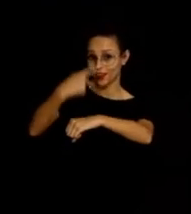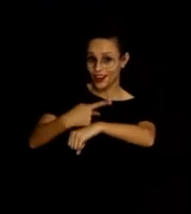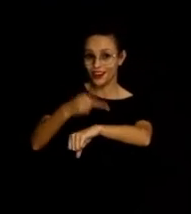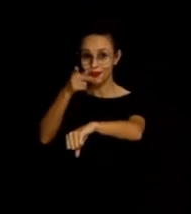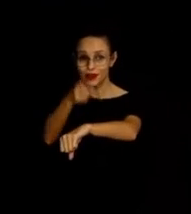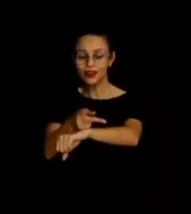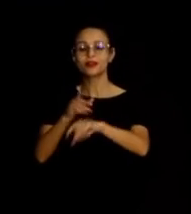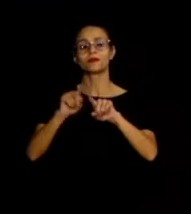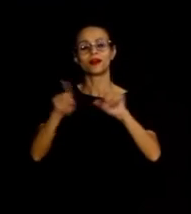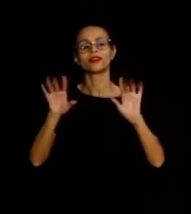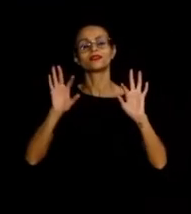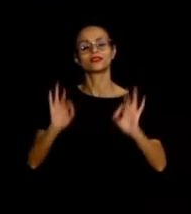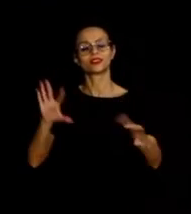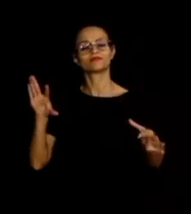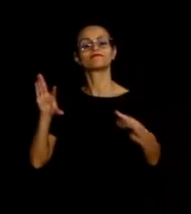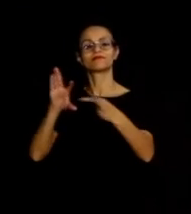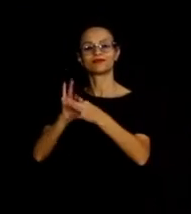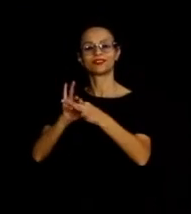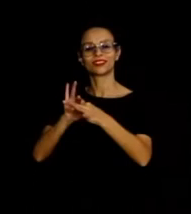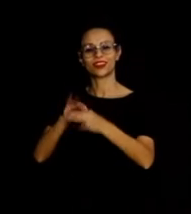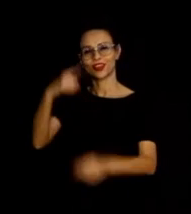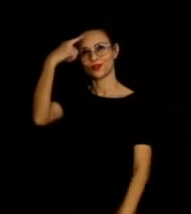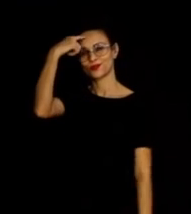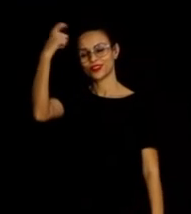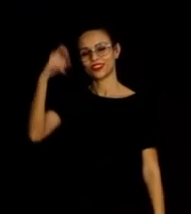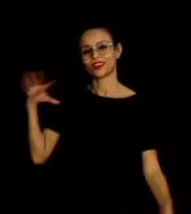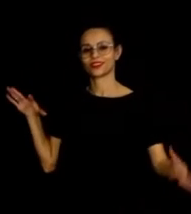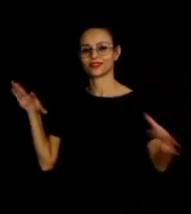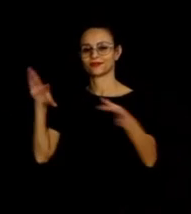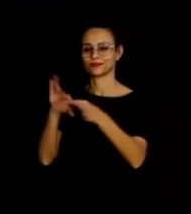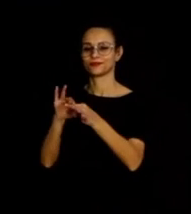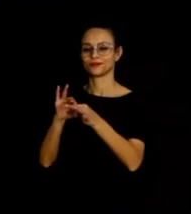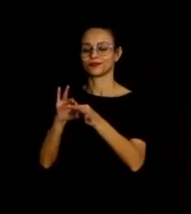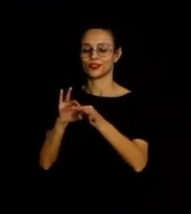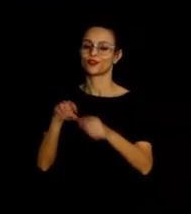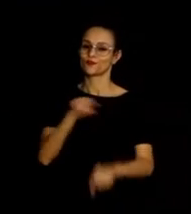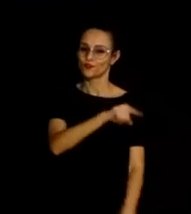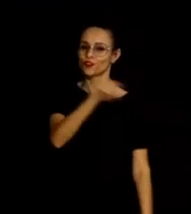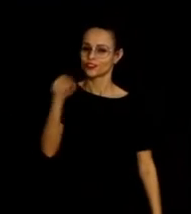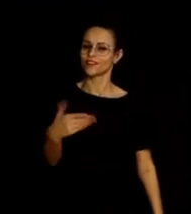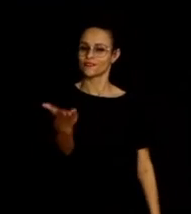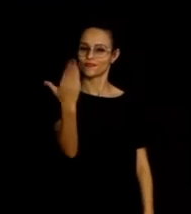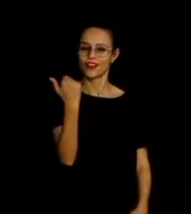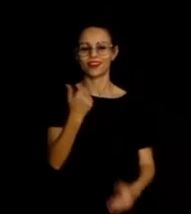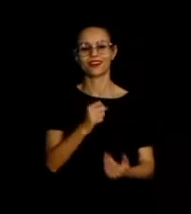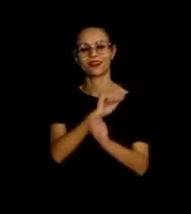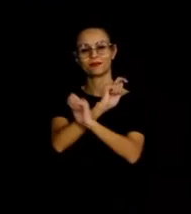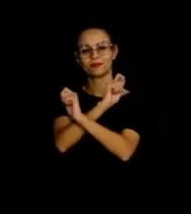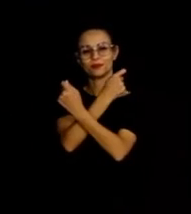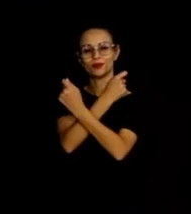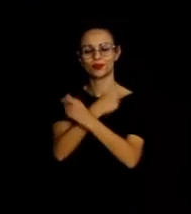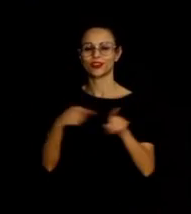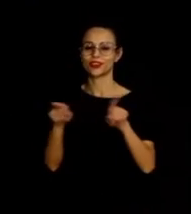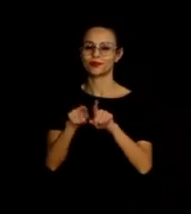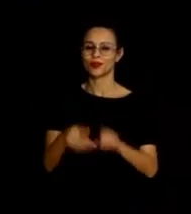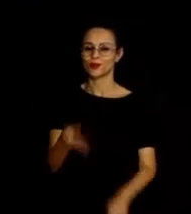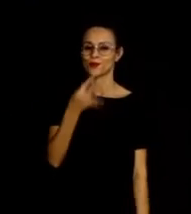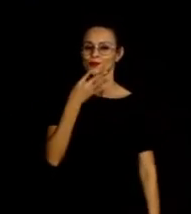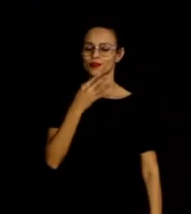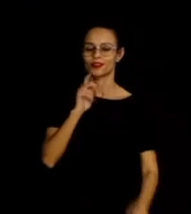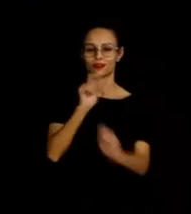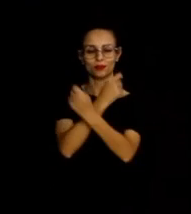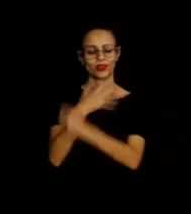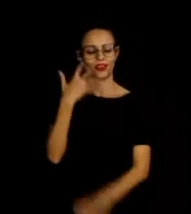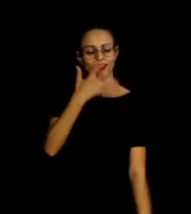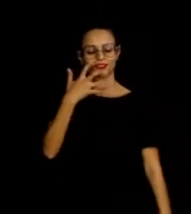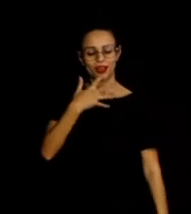mas tenho certeza estamos todos ligados por ideais que farão com que você venha para a PUC e conheça porque